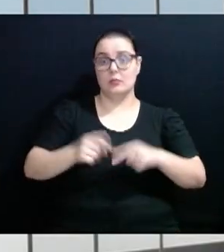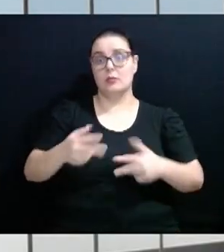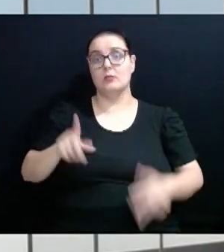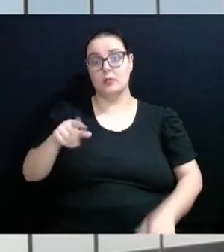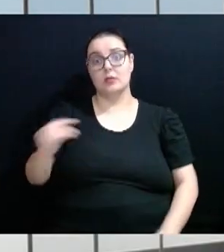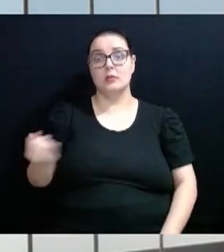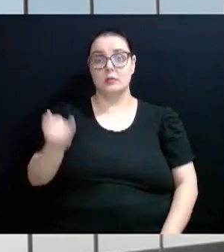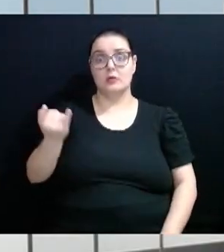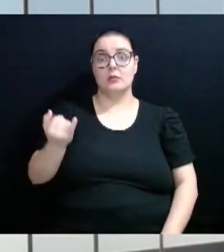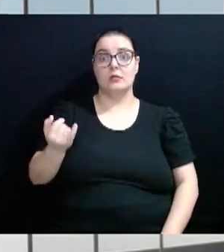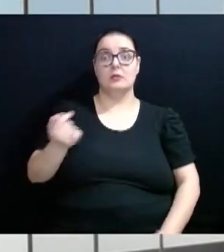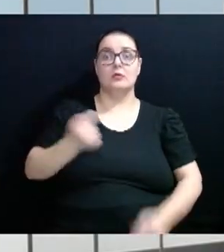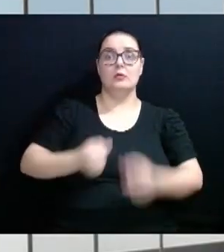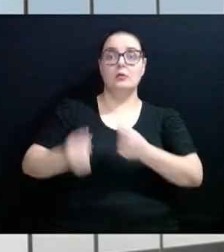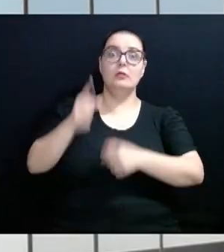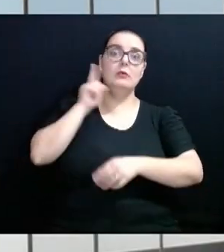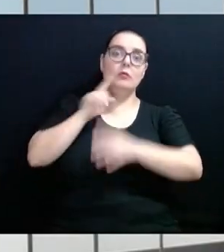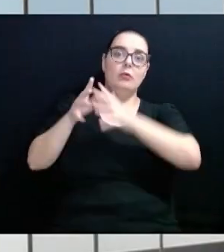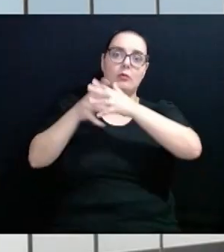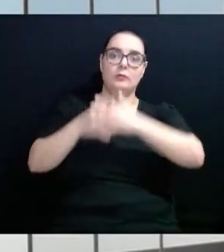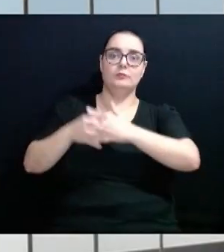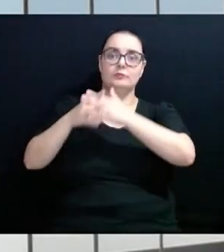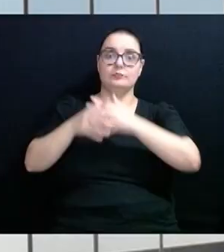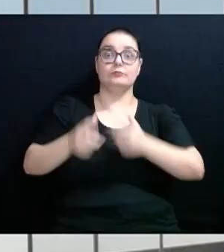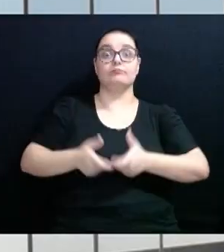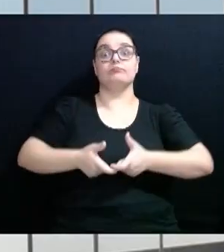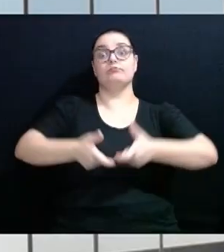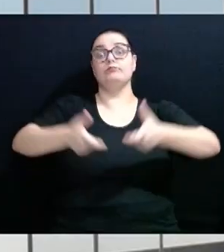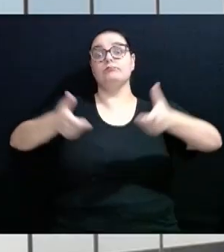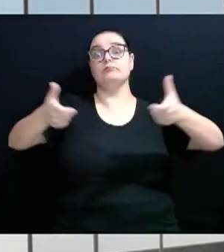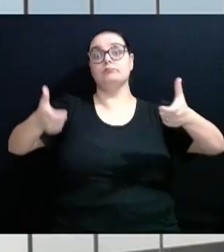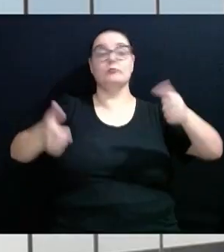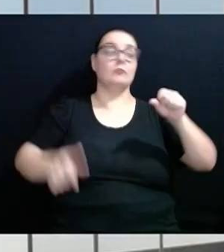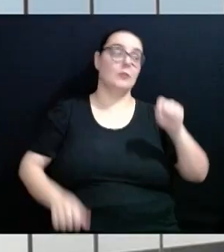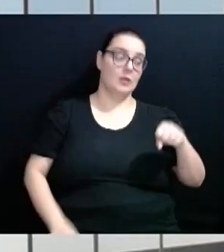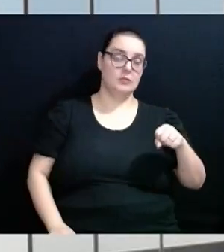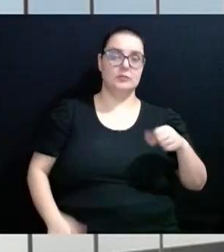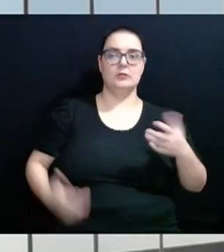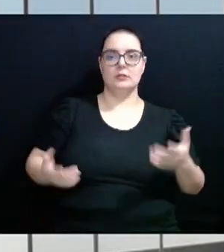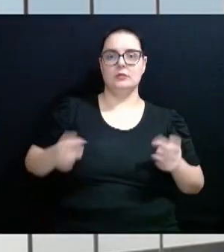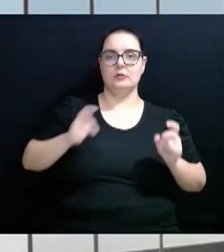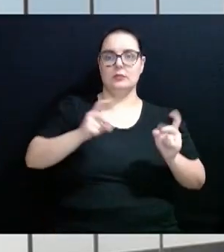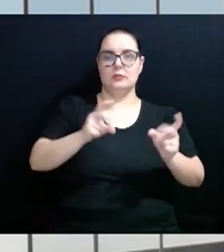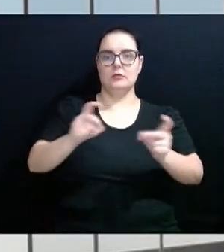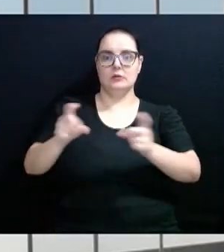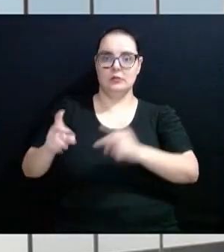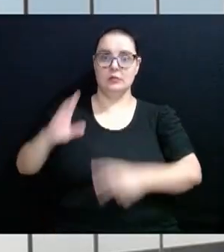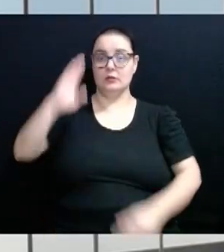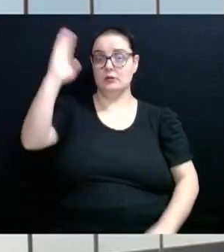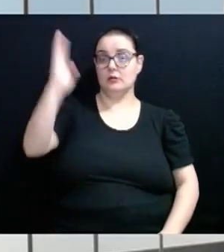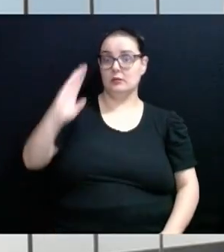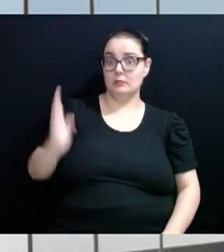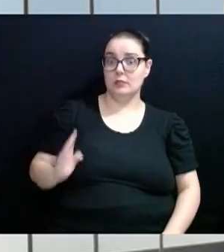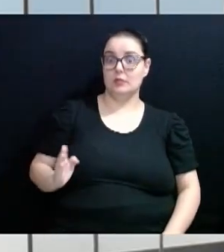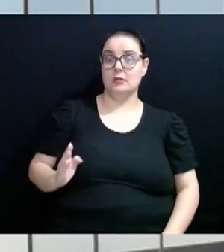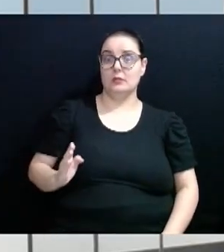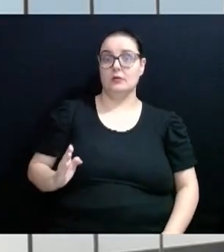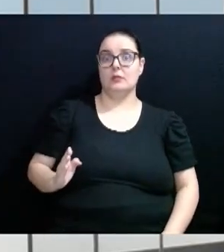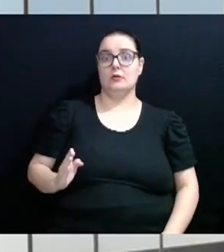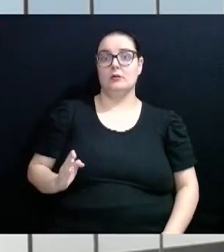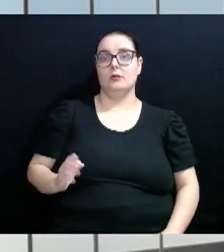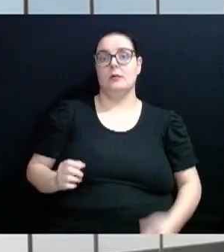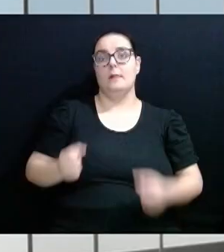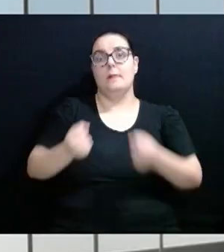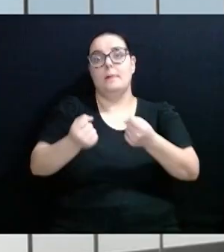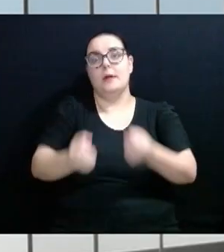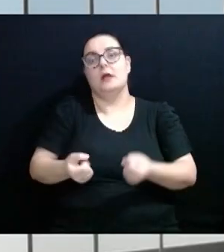economia americana é muito grande. Sim. Então as exportações brasileiras pesam pouco no conjunto